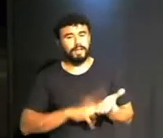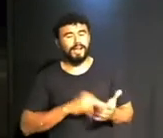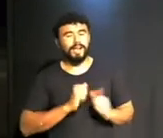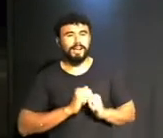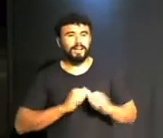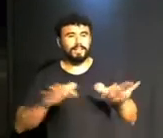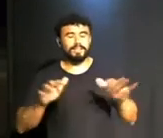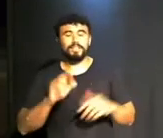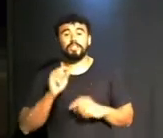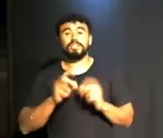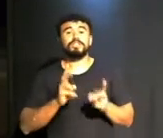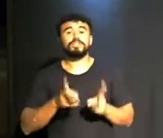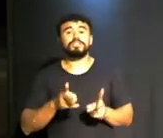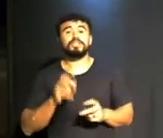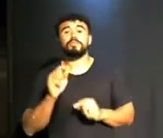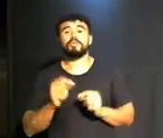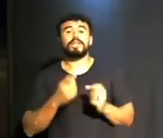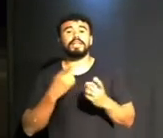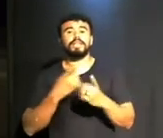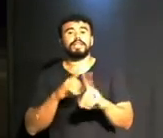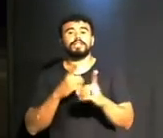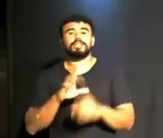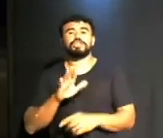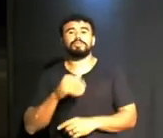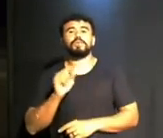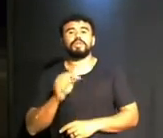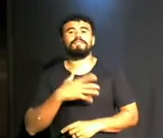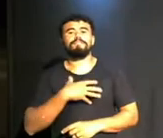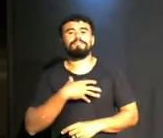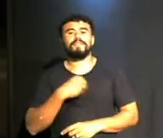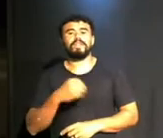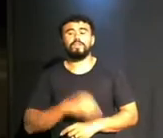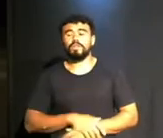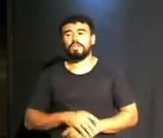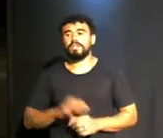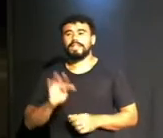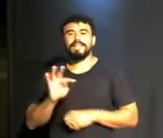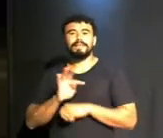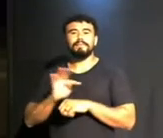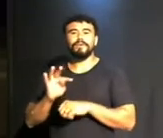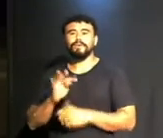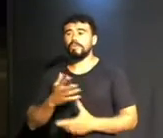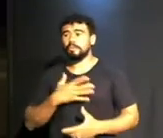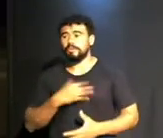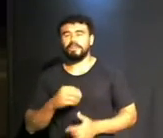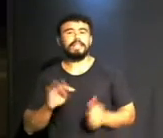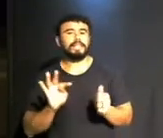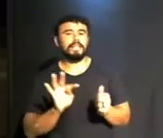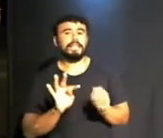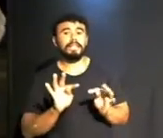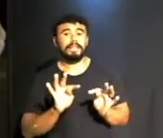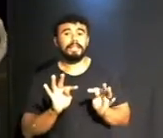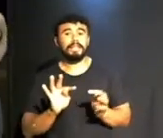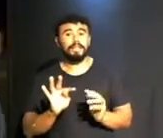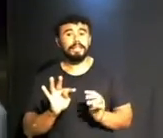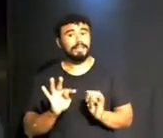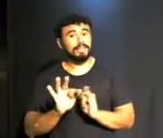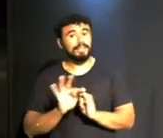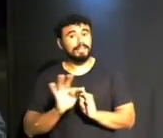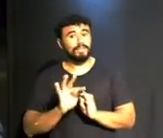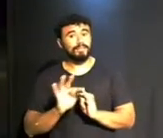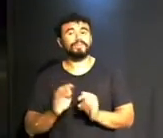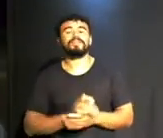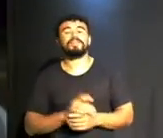sempre chama os seus discípulos de filhos Timóteo Meu filho amado pito meu filho na fé